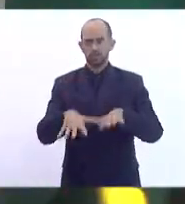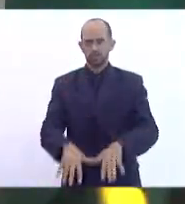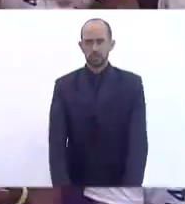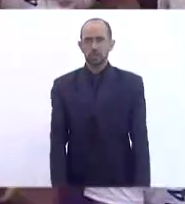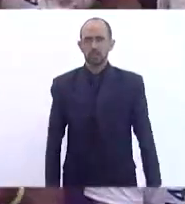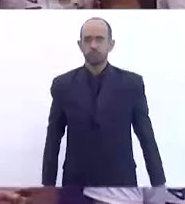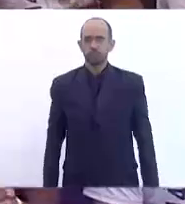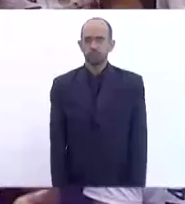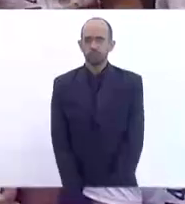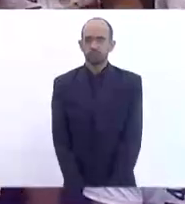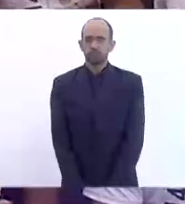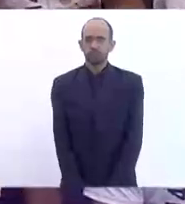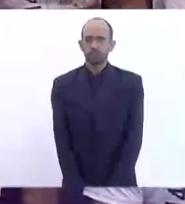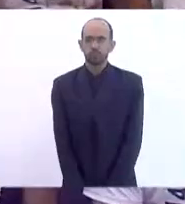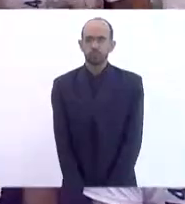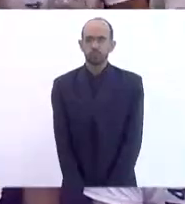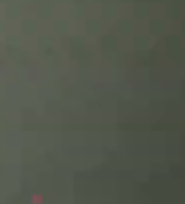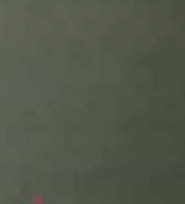sessão e